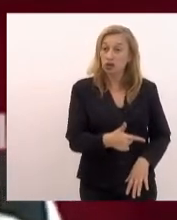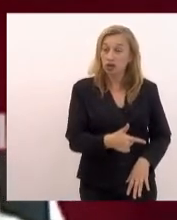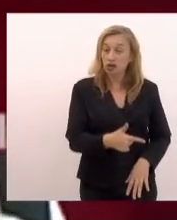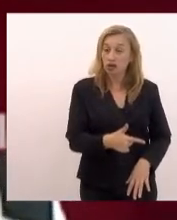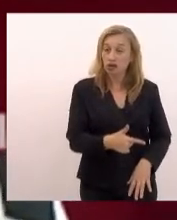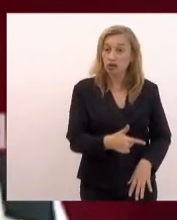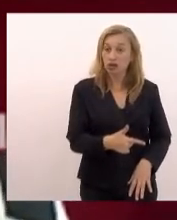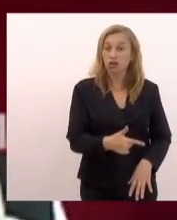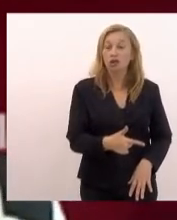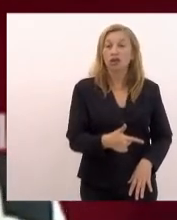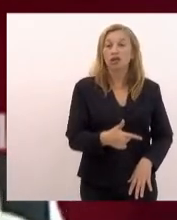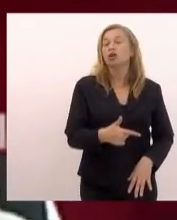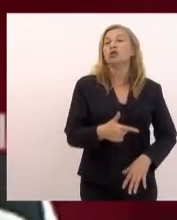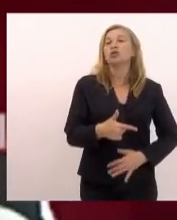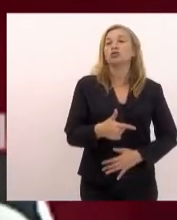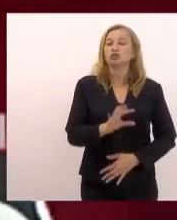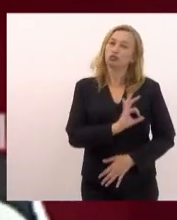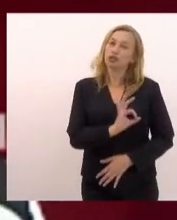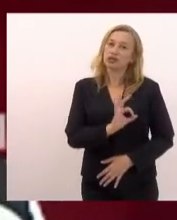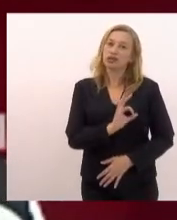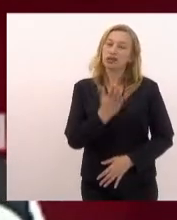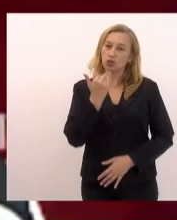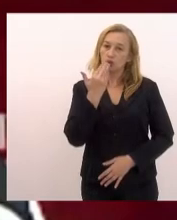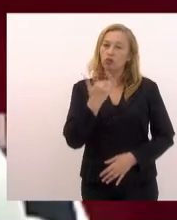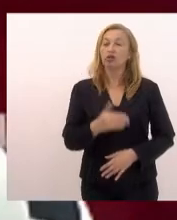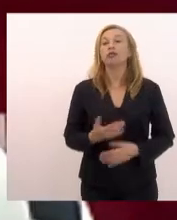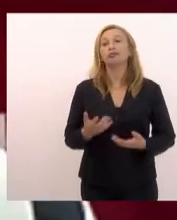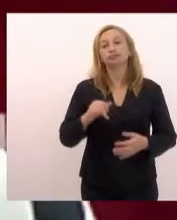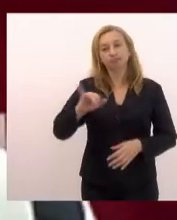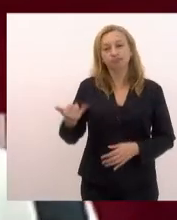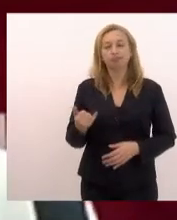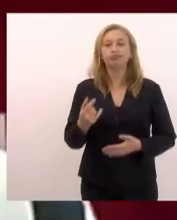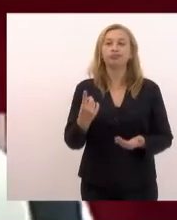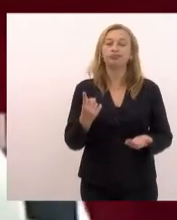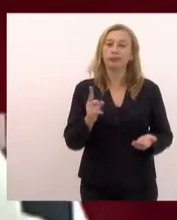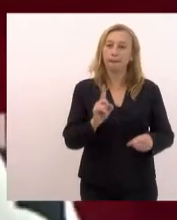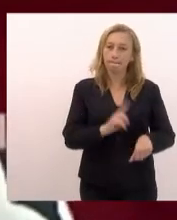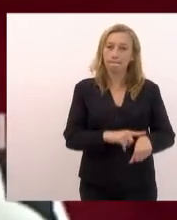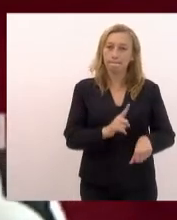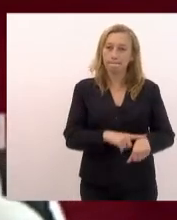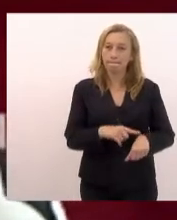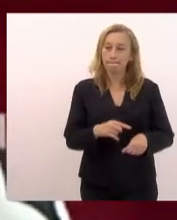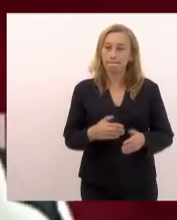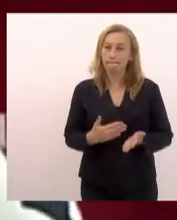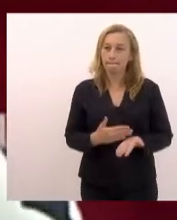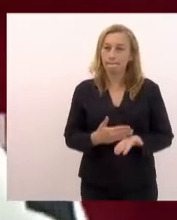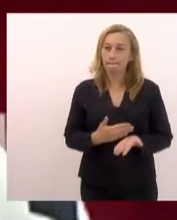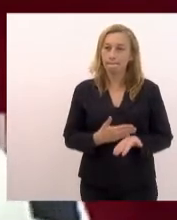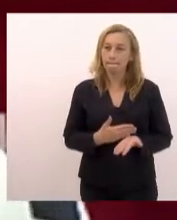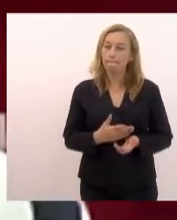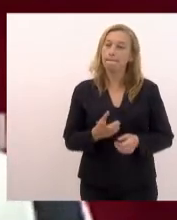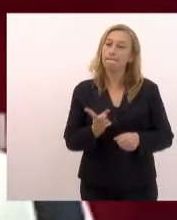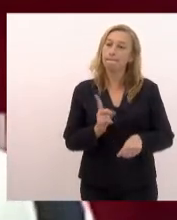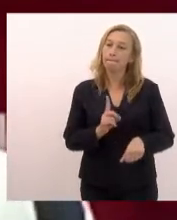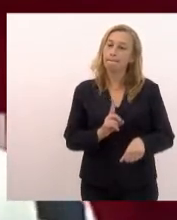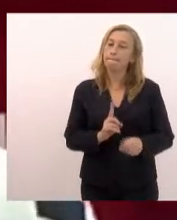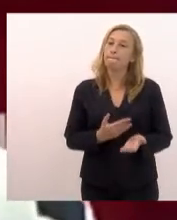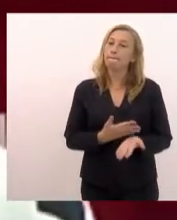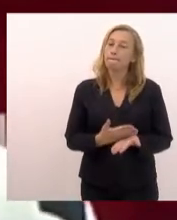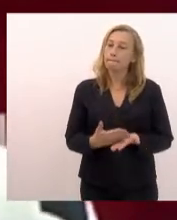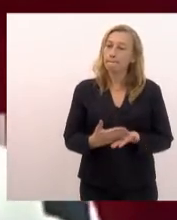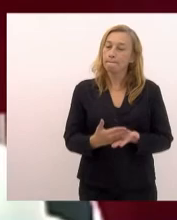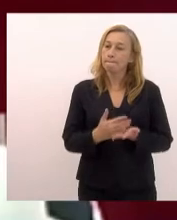dos policiais. Então, eu quero aproveitar esse momento de expediente final para lembrar ao governo do Estado